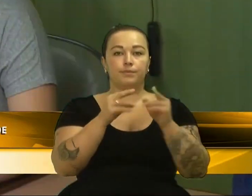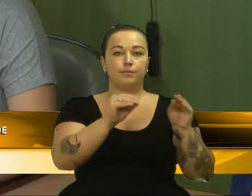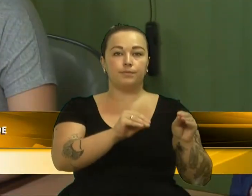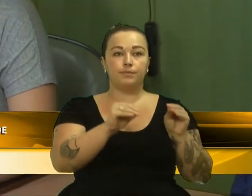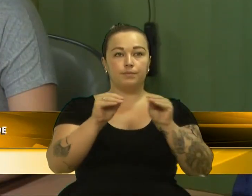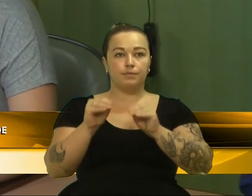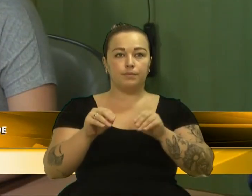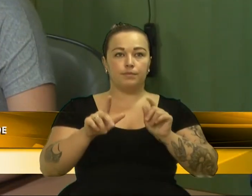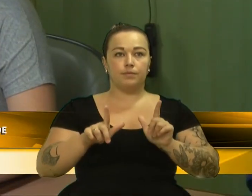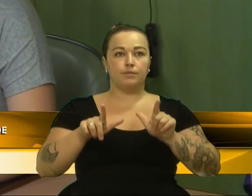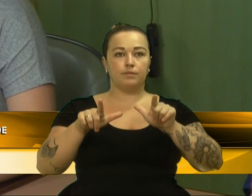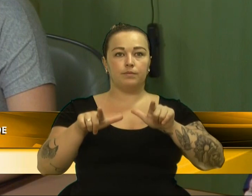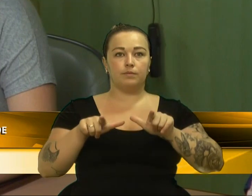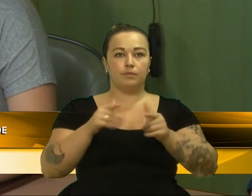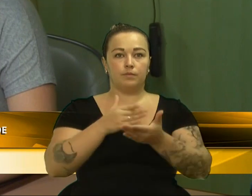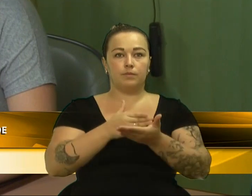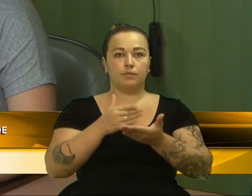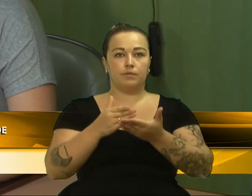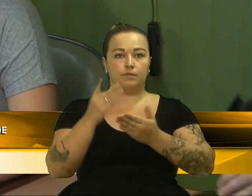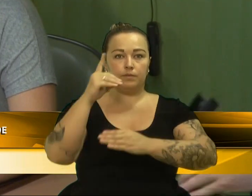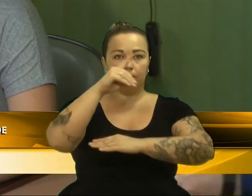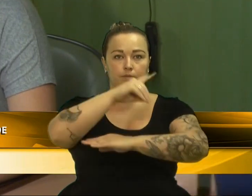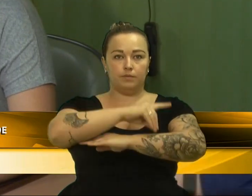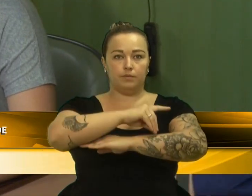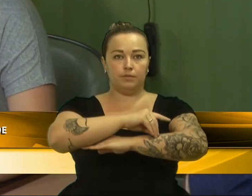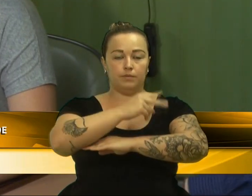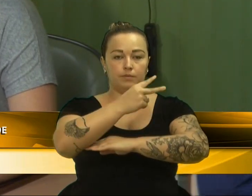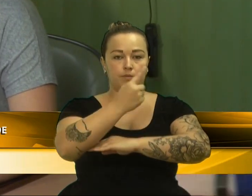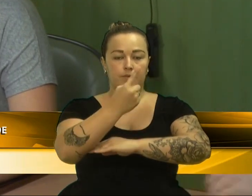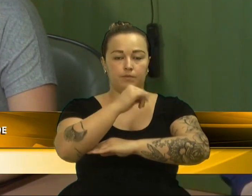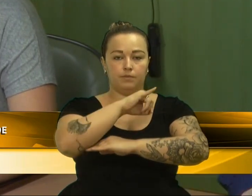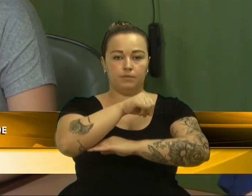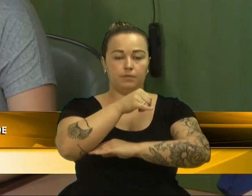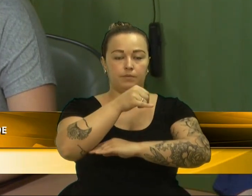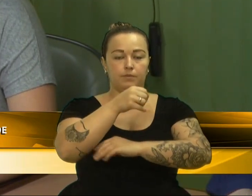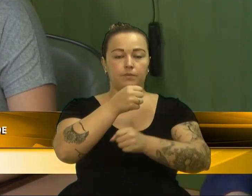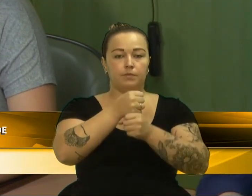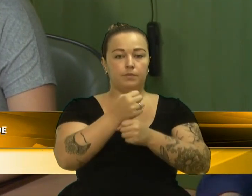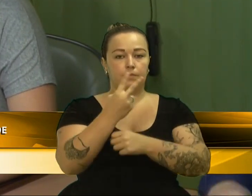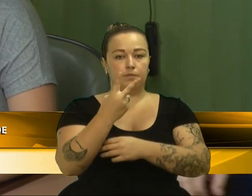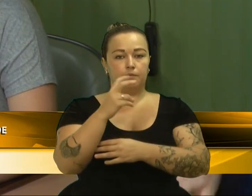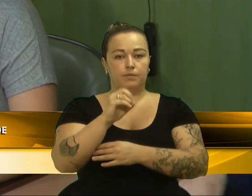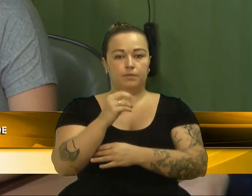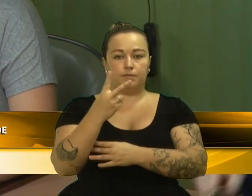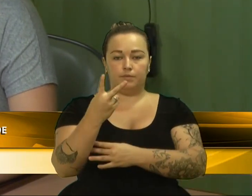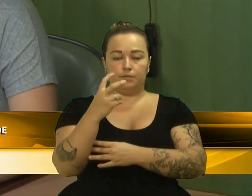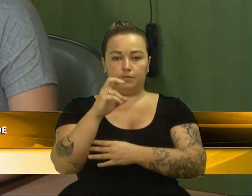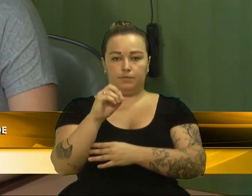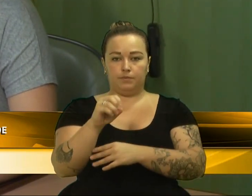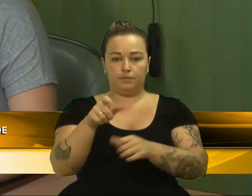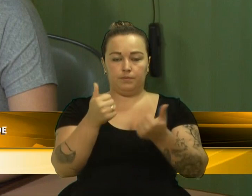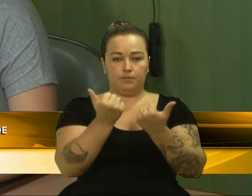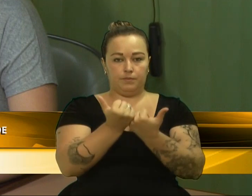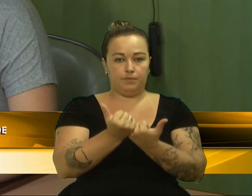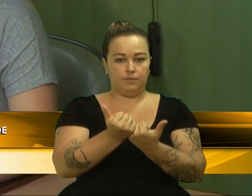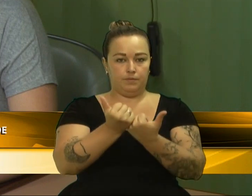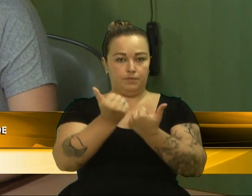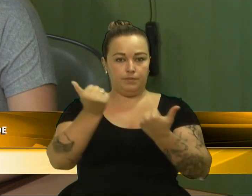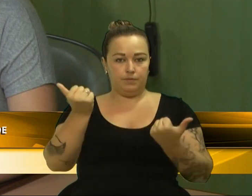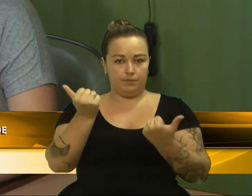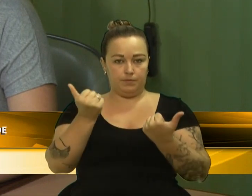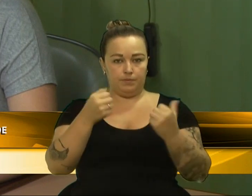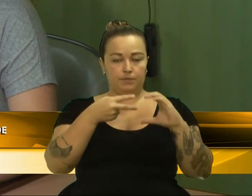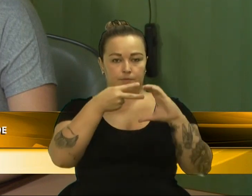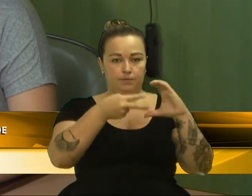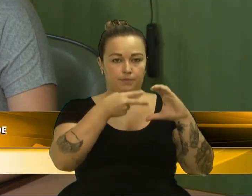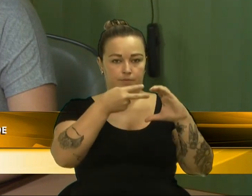Caxias do Sul a partir do dia 21 de janeiro de 2020. A mesa diretora da Câmara Municipal de Caxias do Sul,